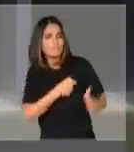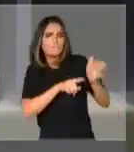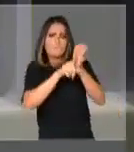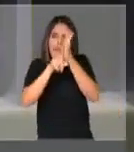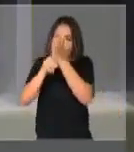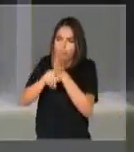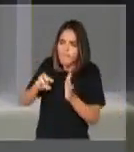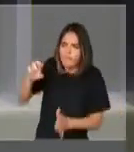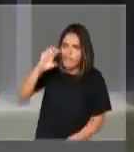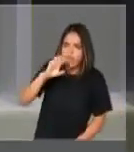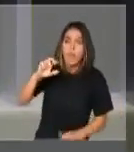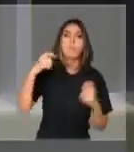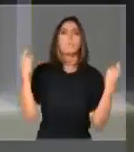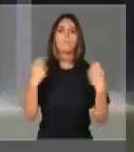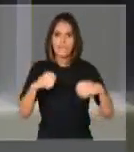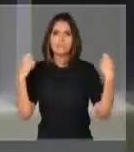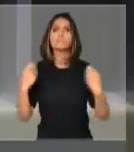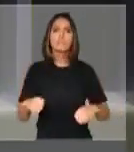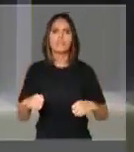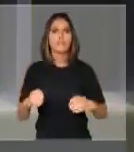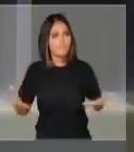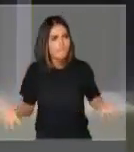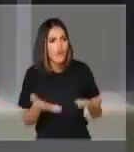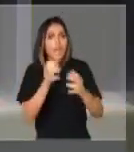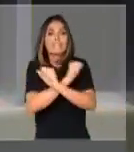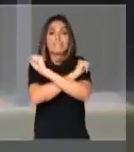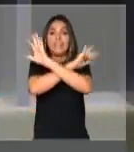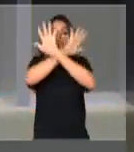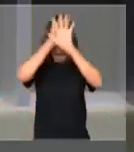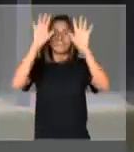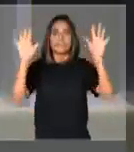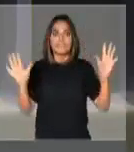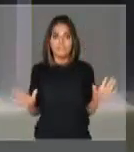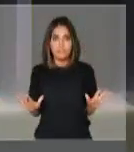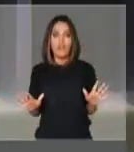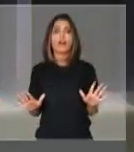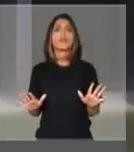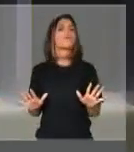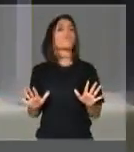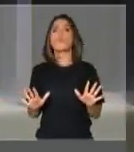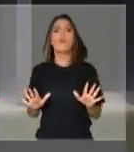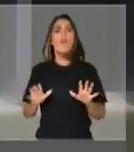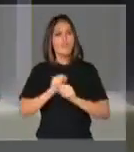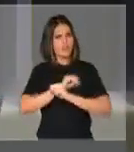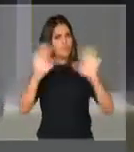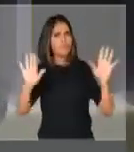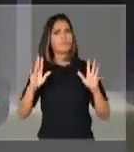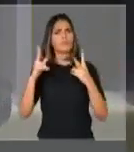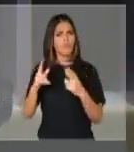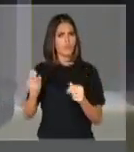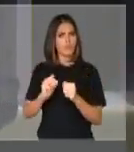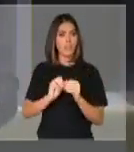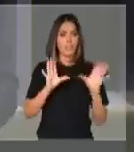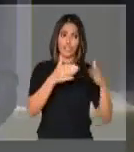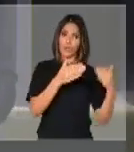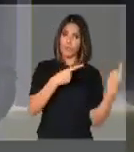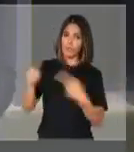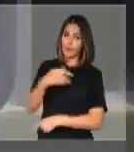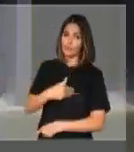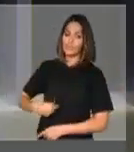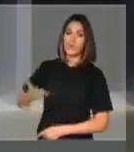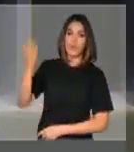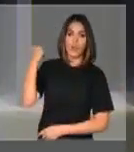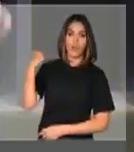investigação, fortalecimento da transparência, como nós fizemos aqui através da oposição,